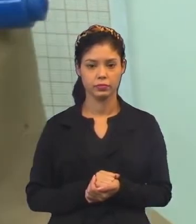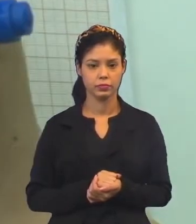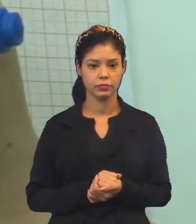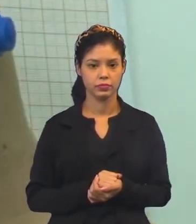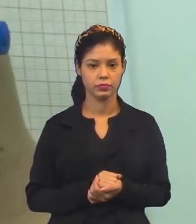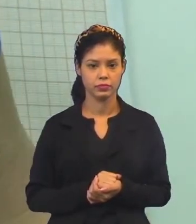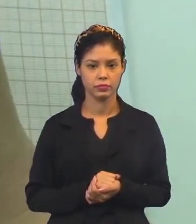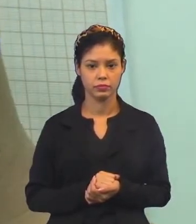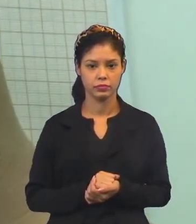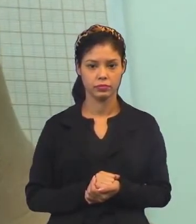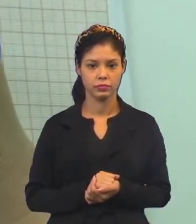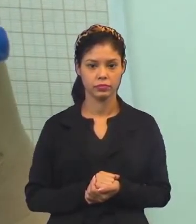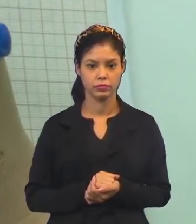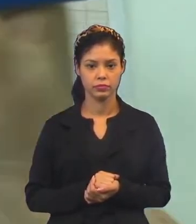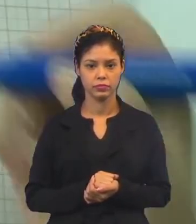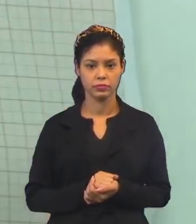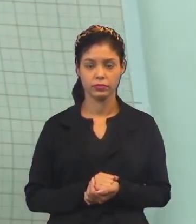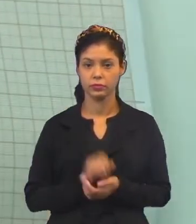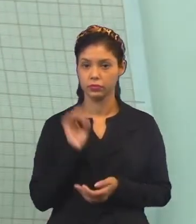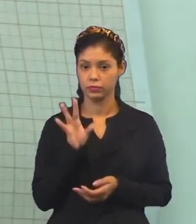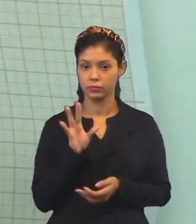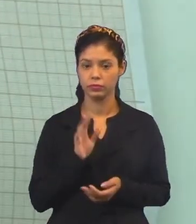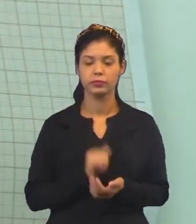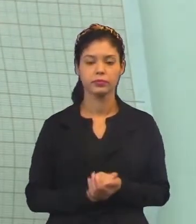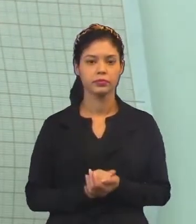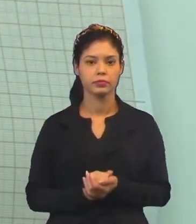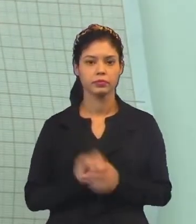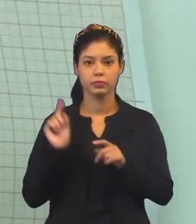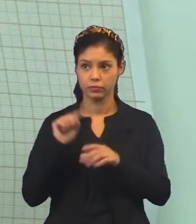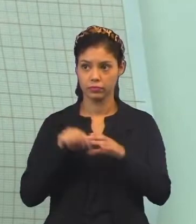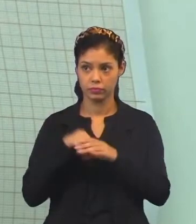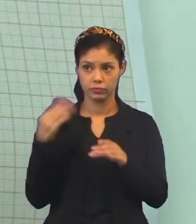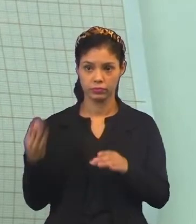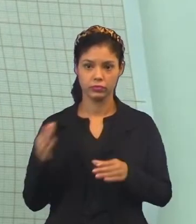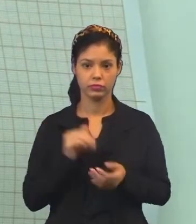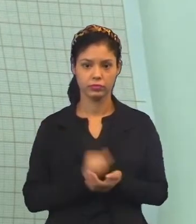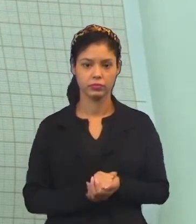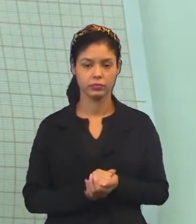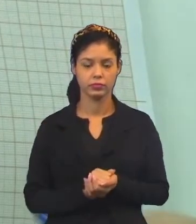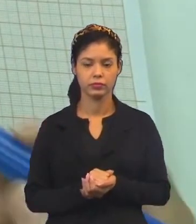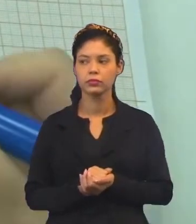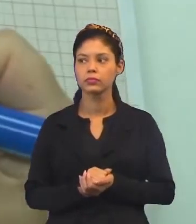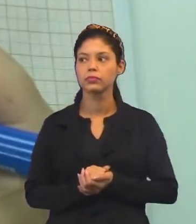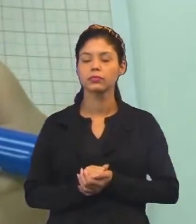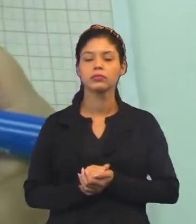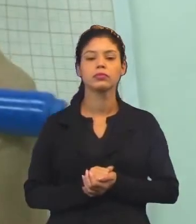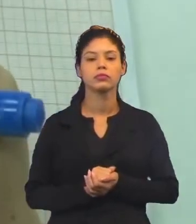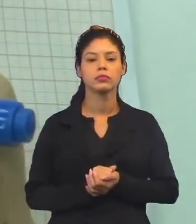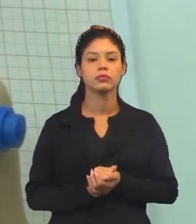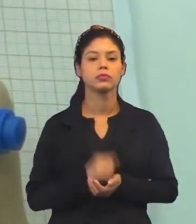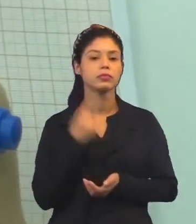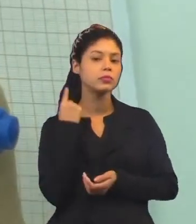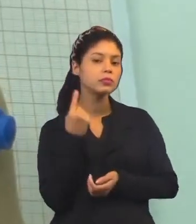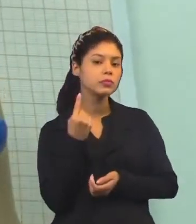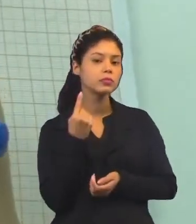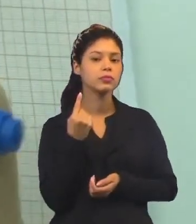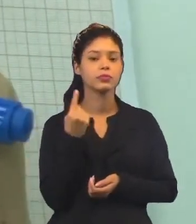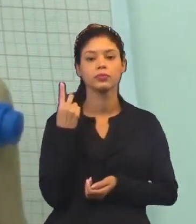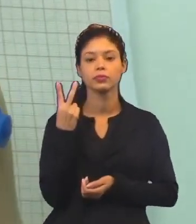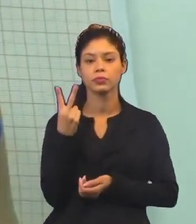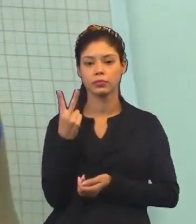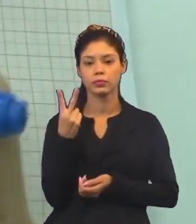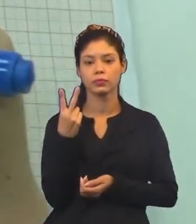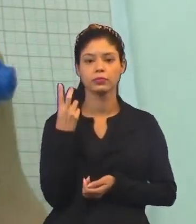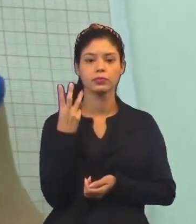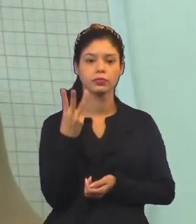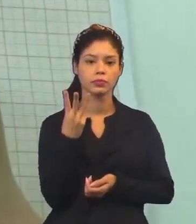Se a área não, o perímetro eu vou só no contorno, né? Perímetro, somente o contorno. Então, vamos lá.